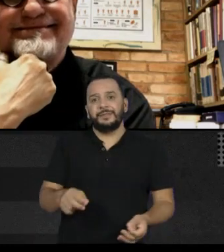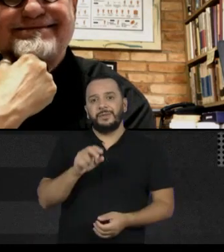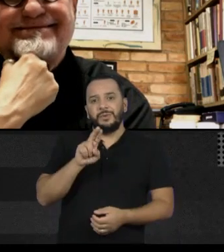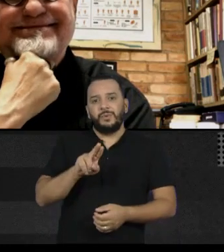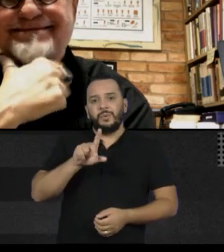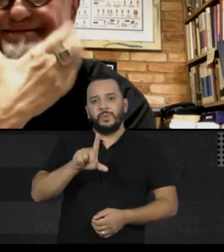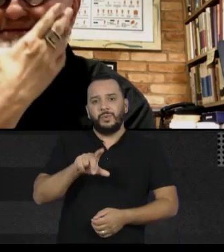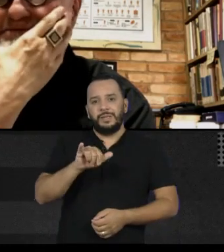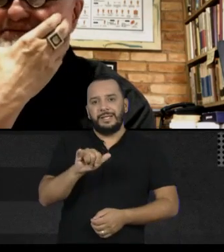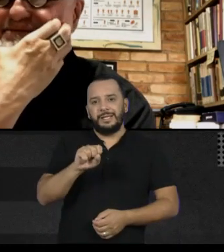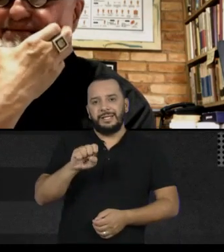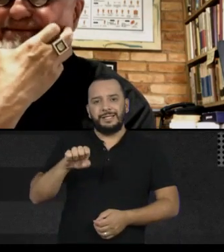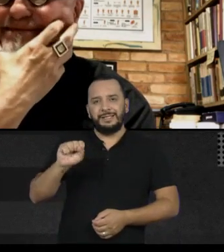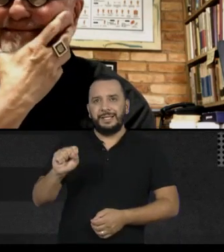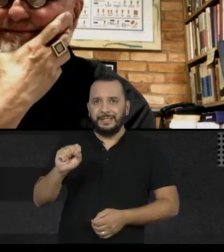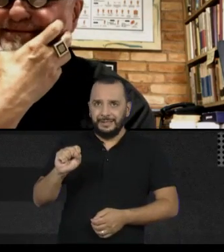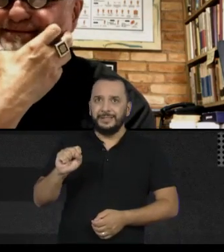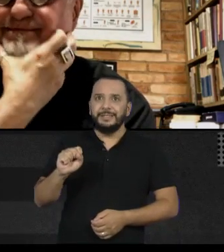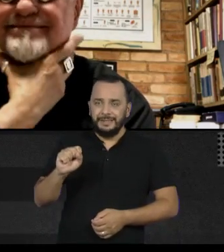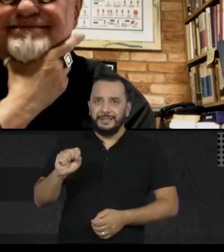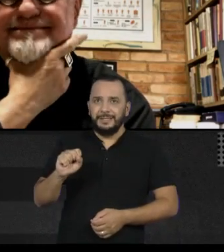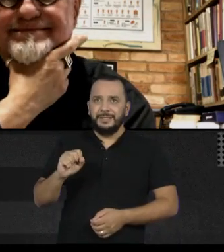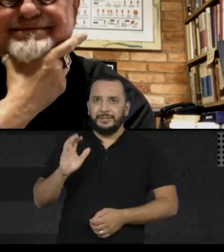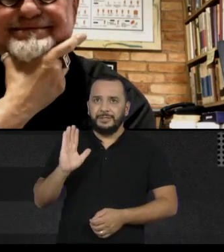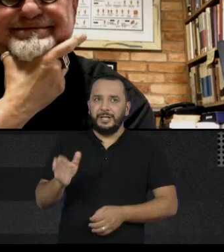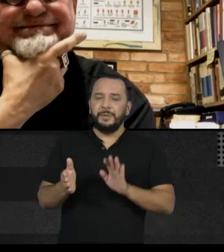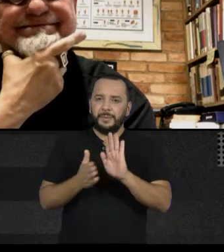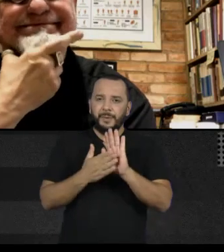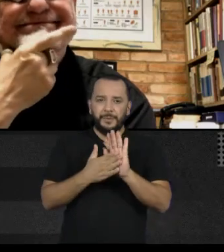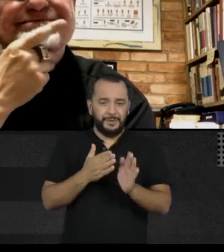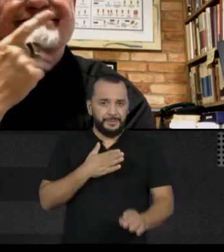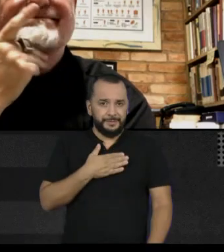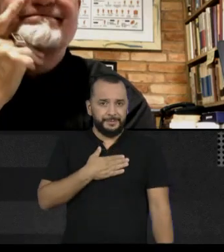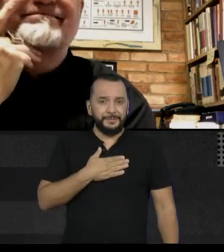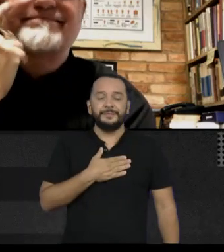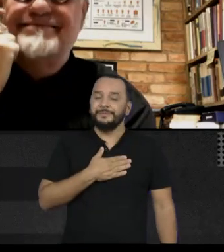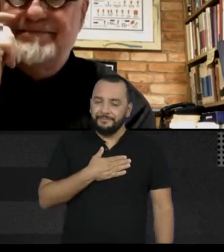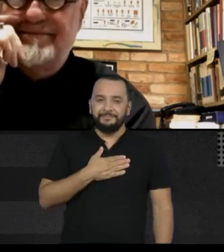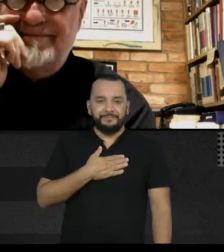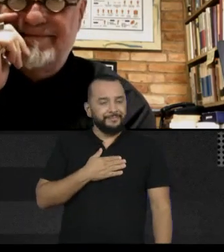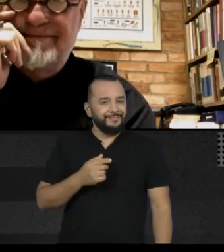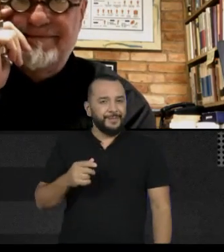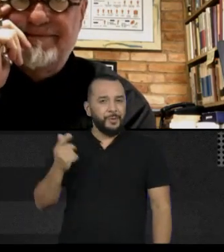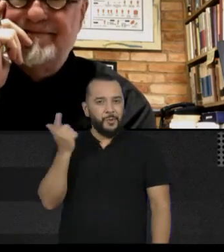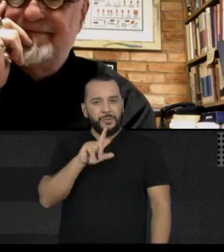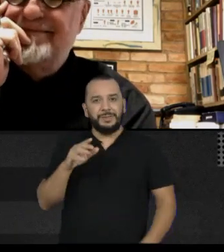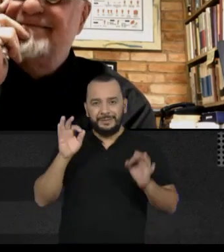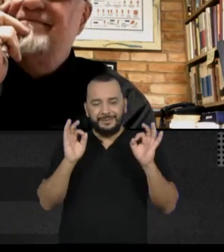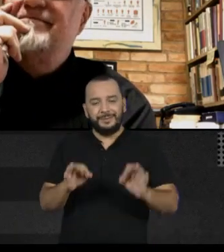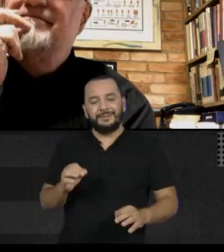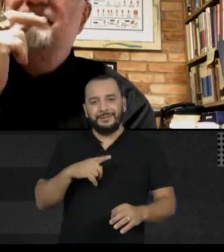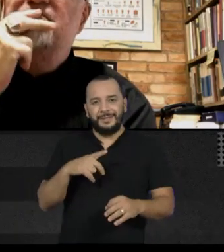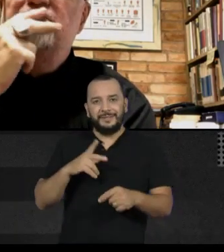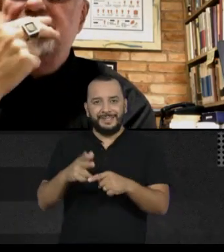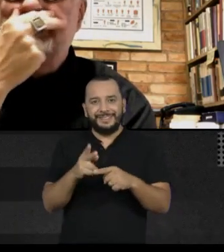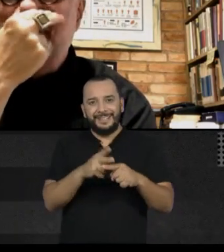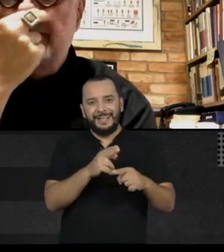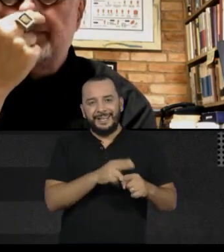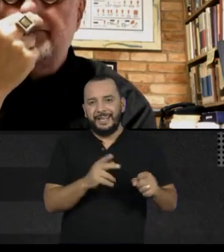ele propunha, vamos subir numa árvore e vamos chupar uma fruta. Então ele tinha esse